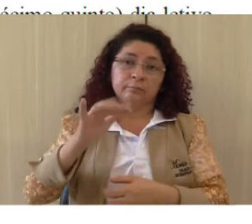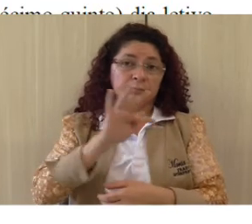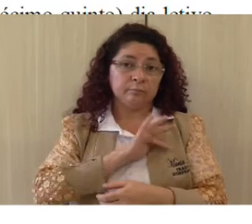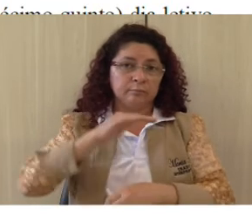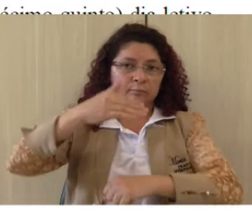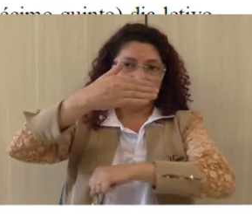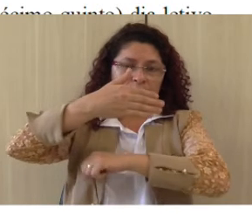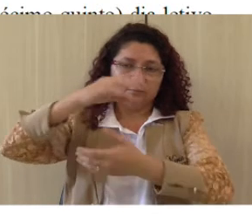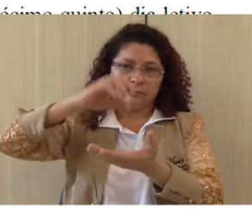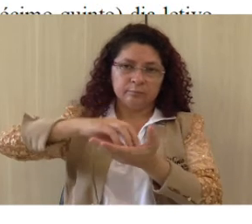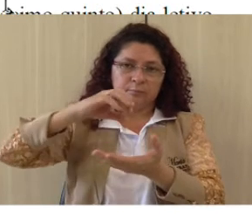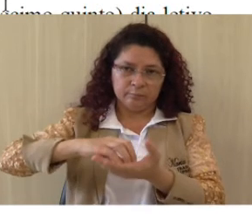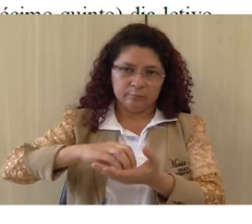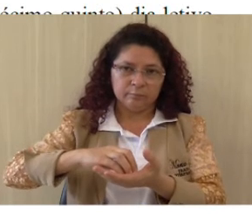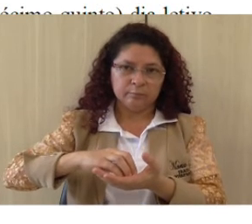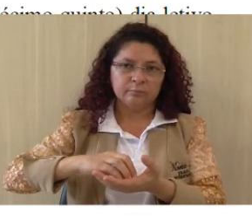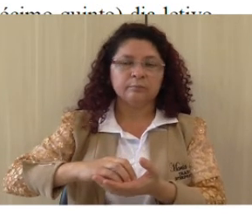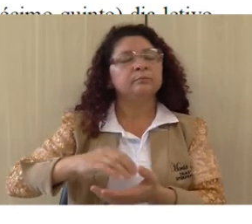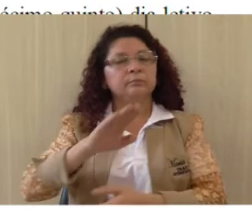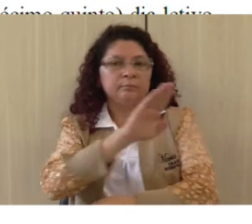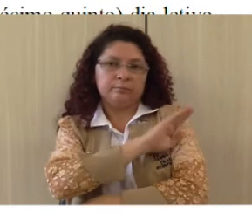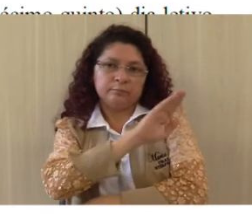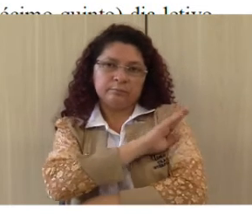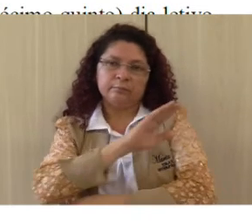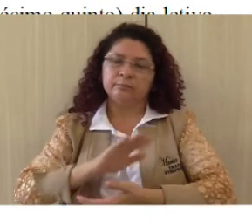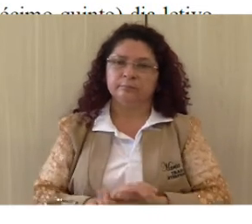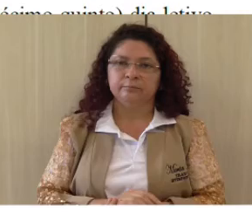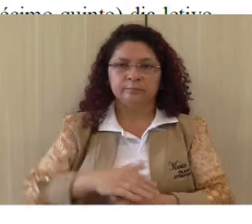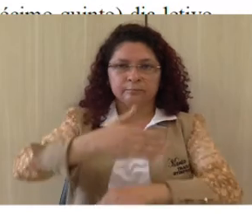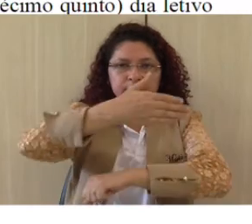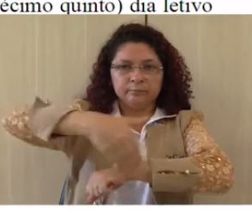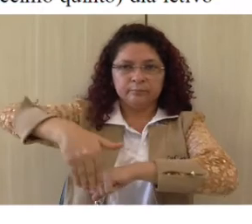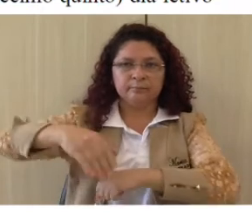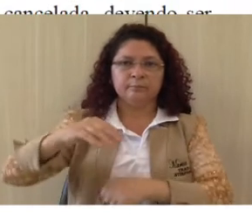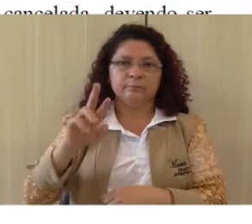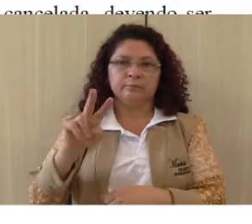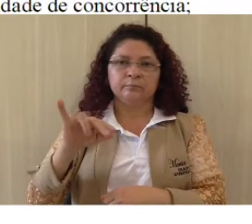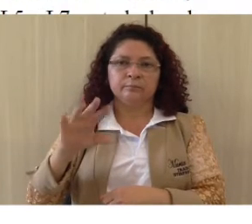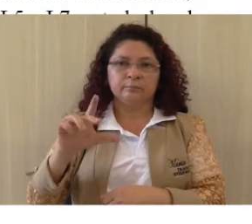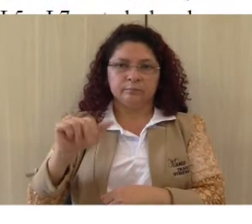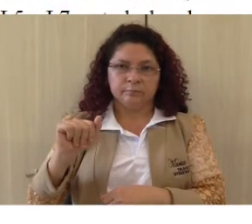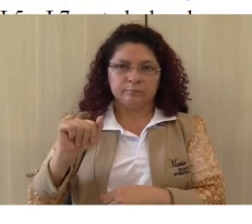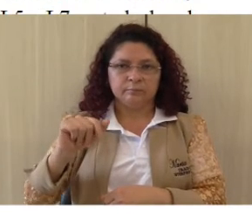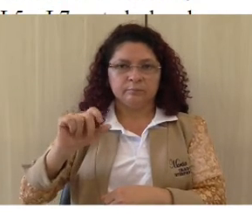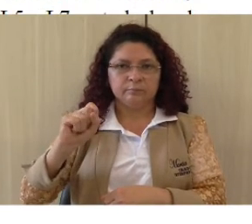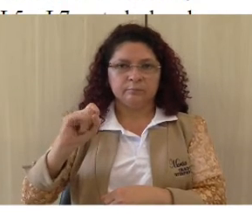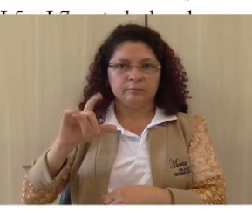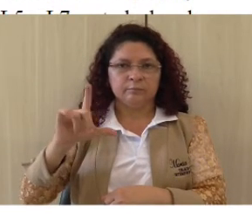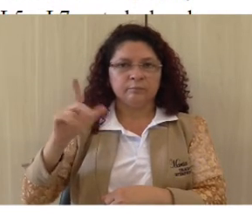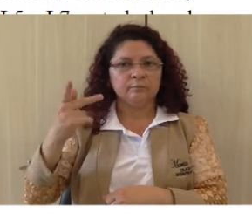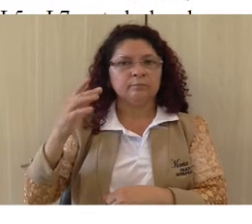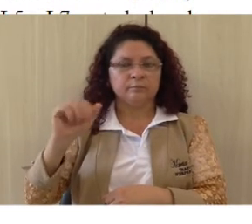Campus Bragança, Avenida dos Bragançanos, sem número, bairro Vila Sinhar, CEP